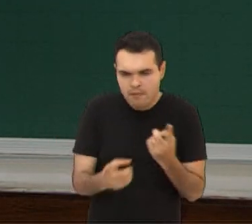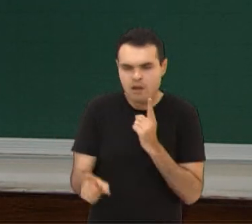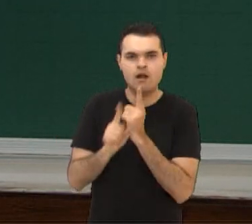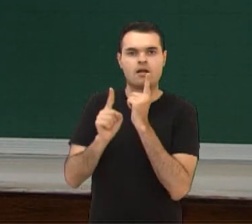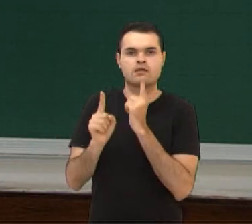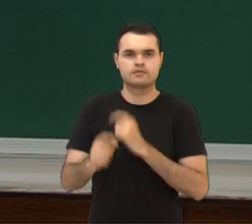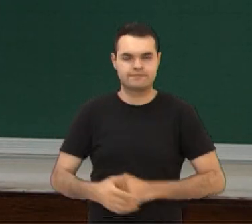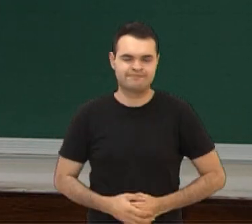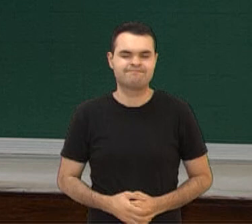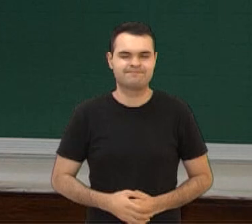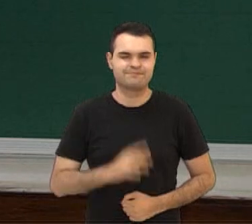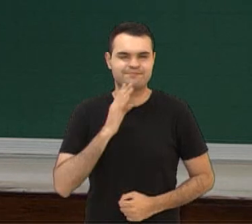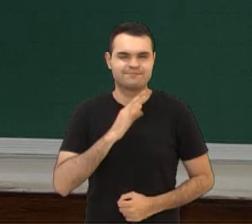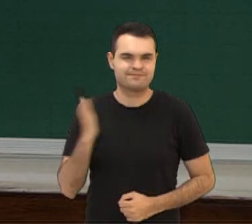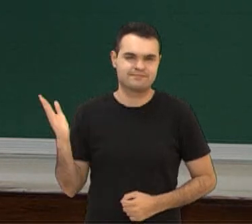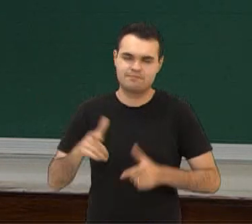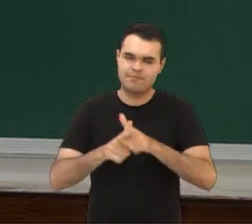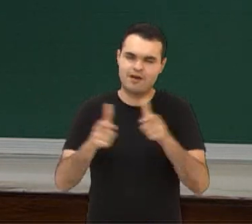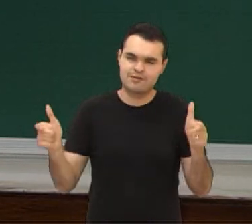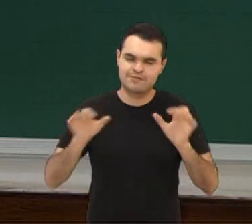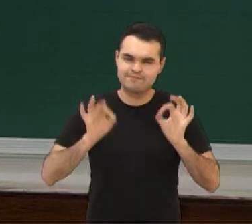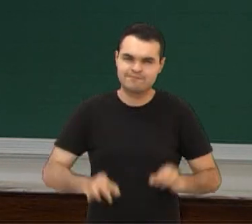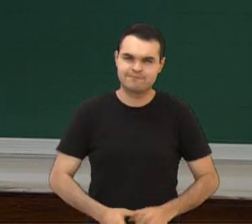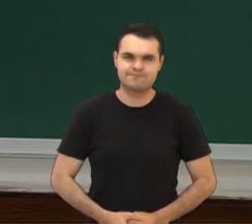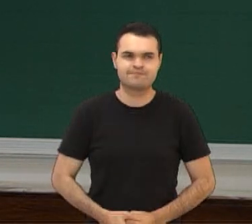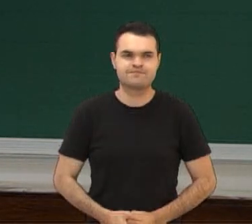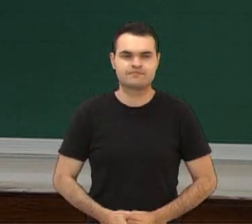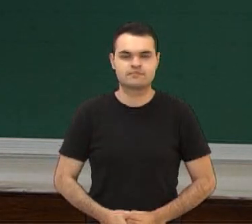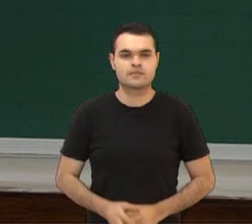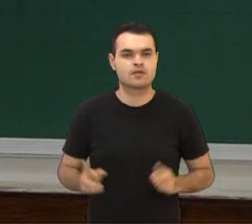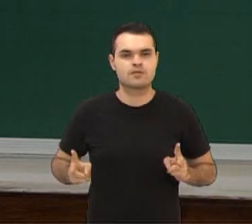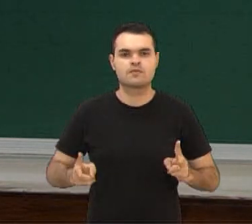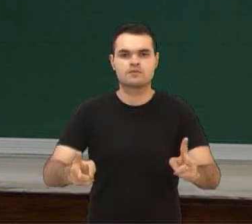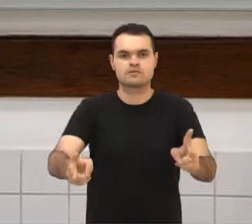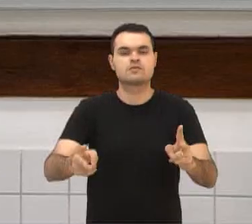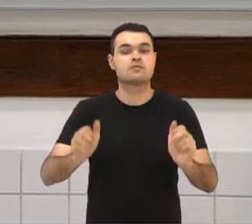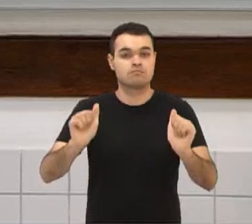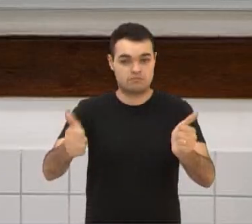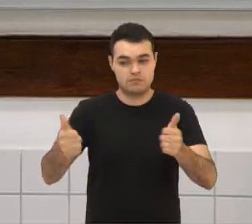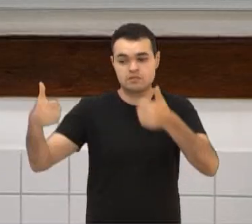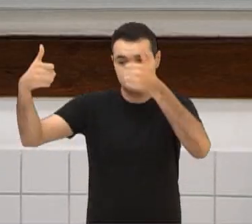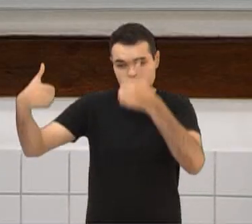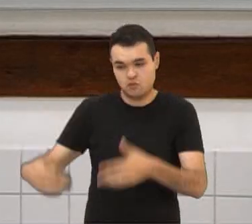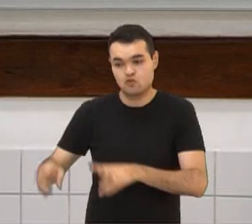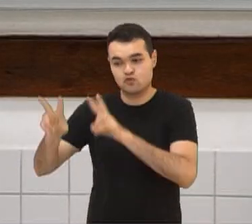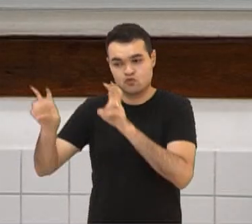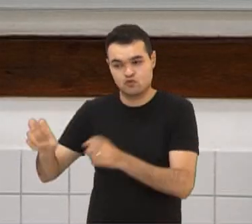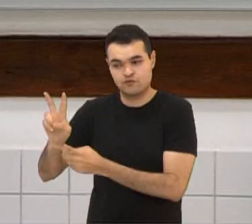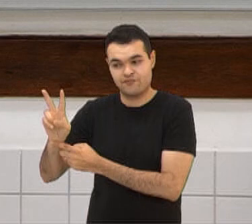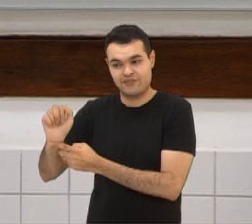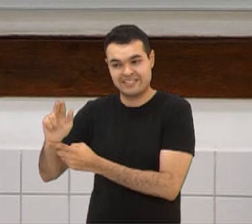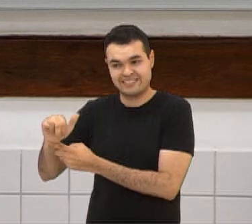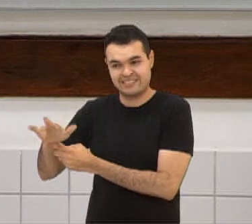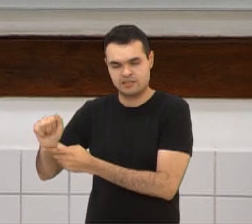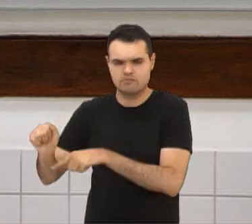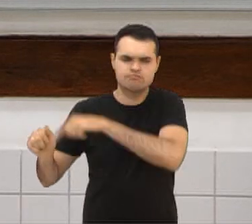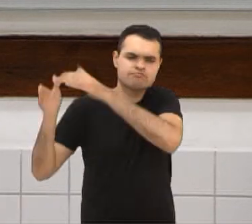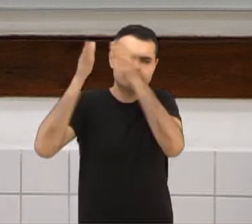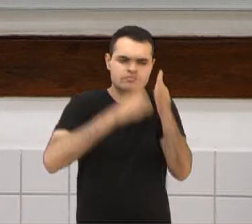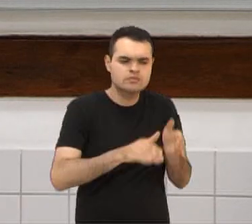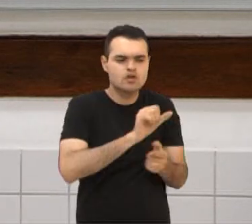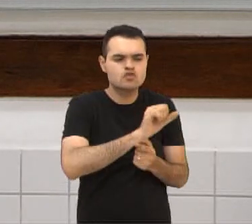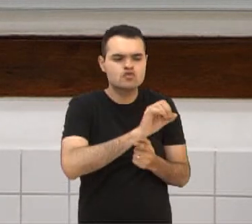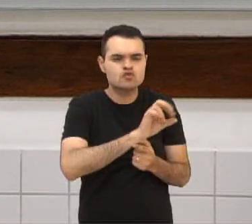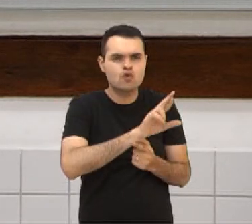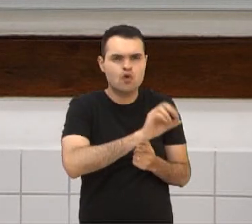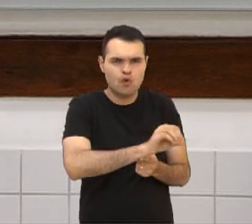infecciosos. Bacana, né? Garanto que a maioria acertou. Continuando aqui, tá? A gente falou um pouco sobre a vacina. E o soro? Então, agora